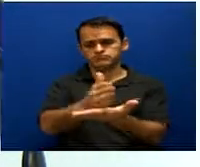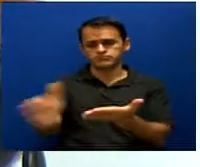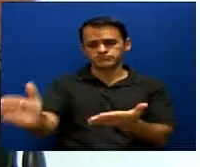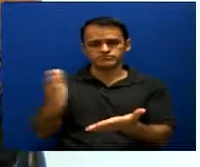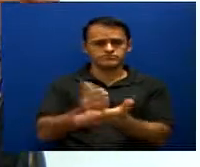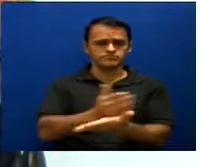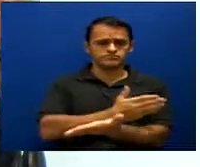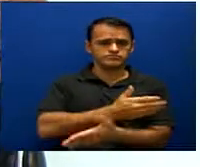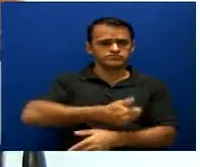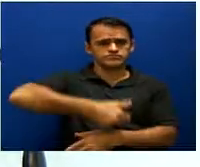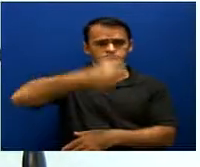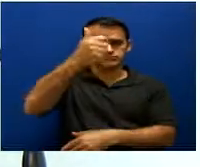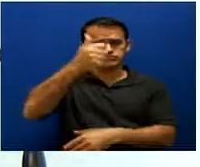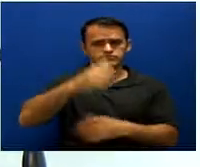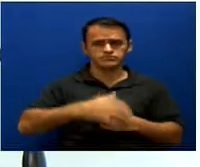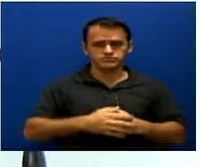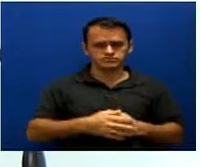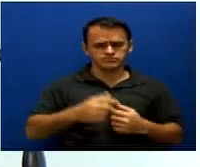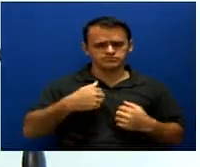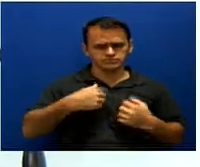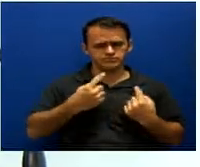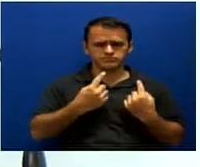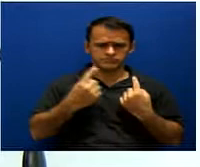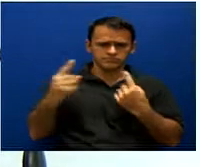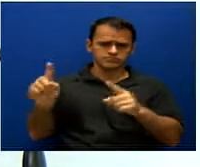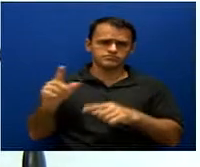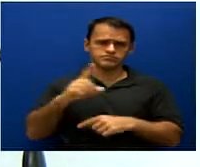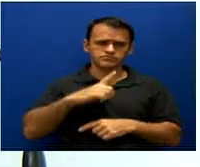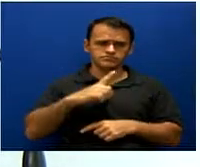É uma provocação, mas